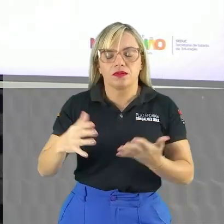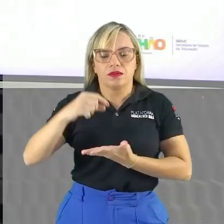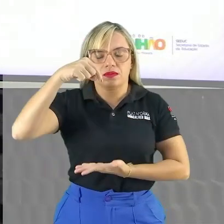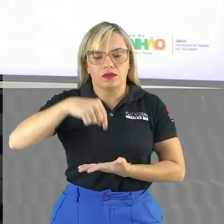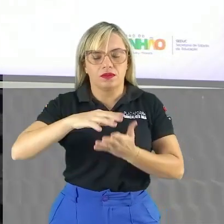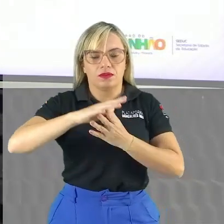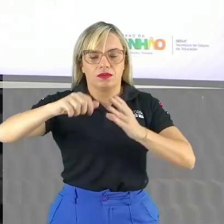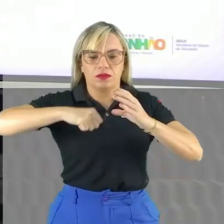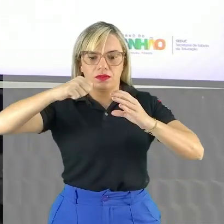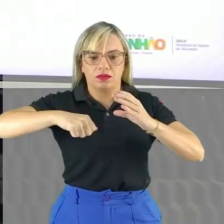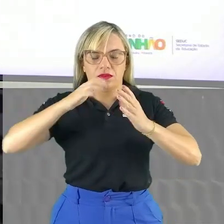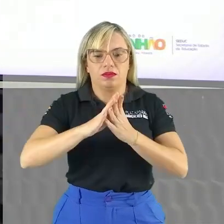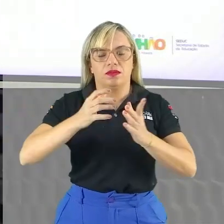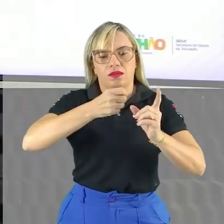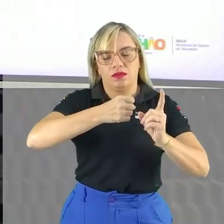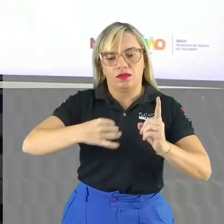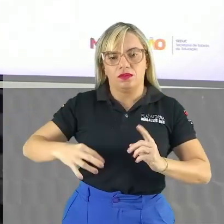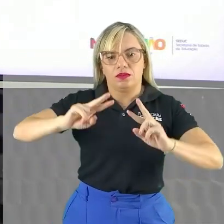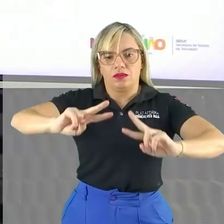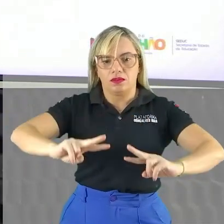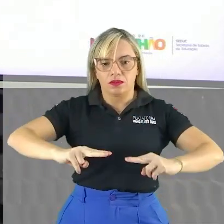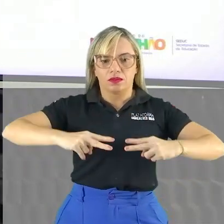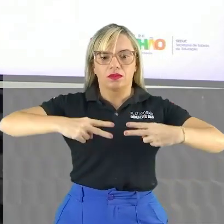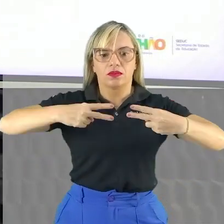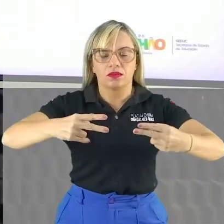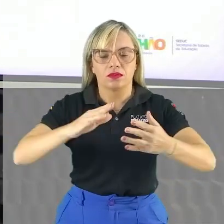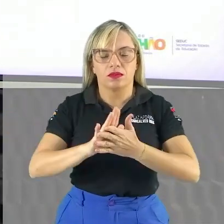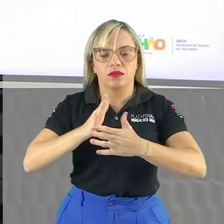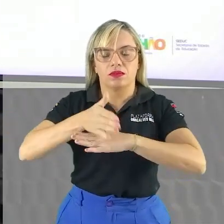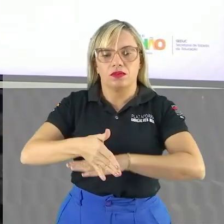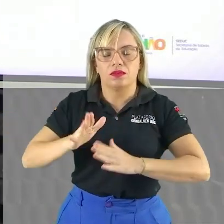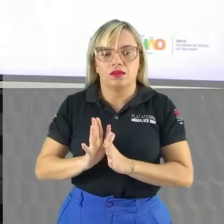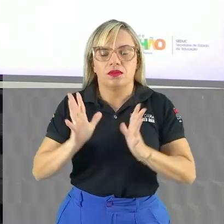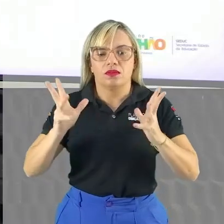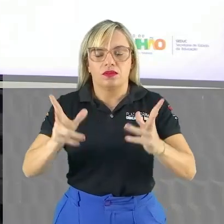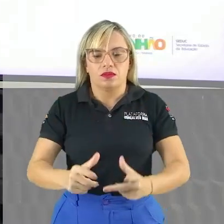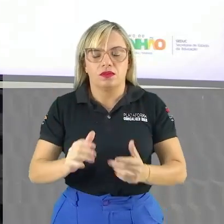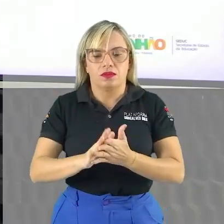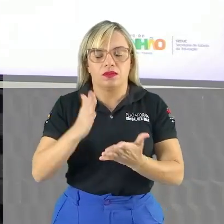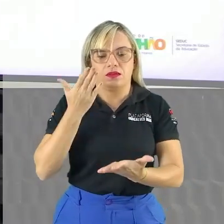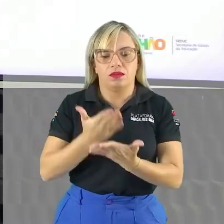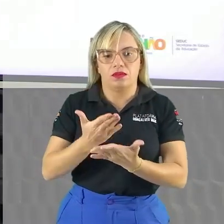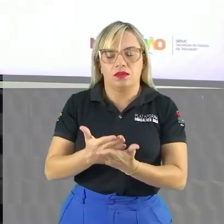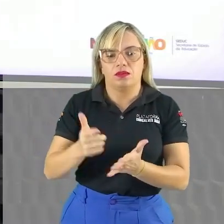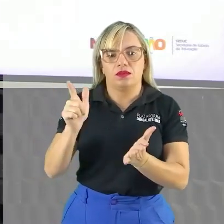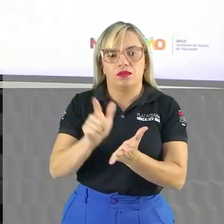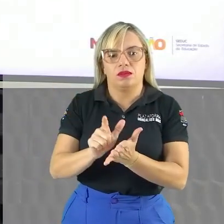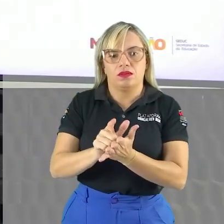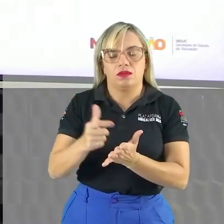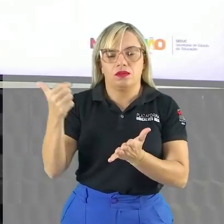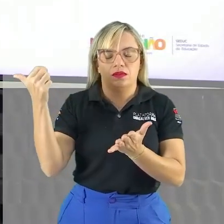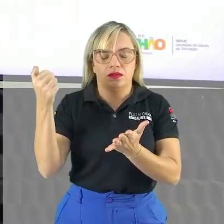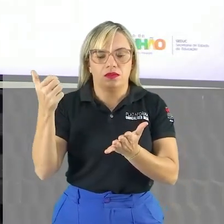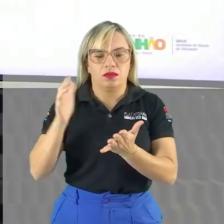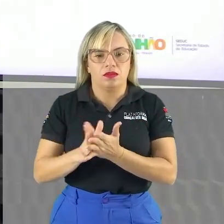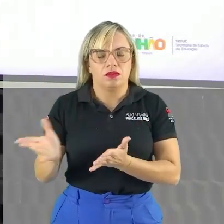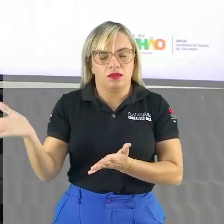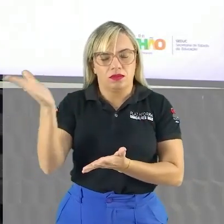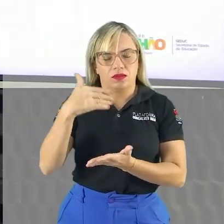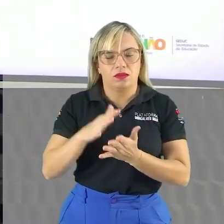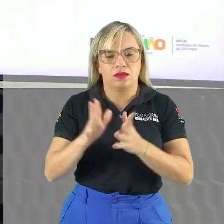neste vídeo tem uma descrição do vídeo, tem um link de acesso a todos os materiais. Pegue papel e caneta e vamos para a nossa